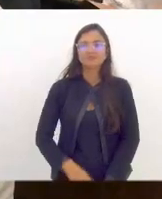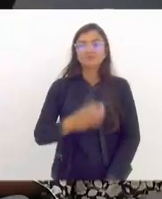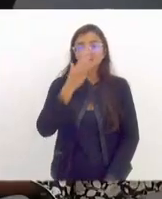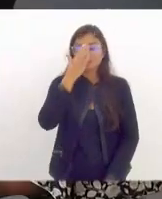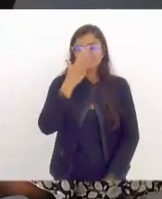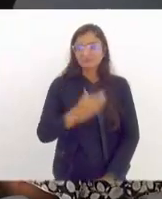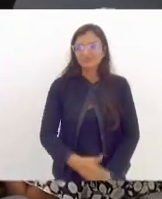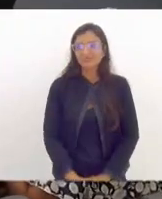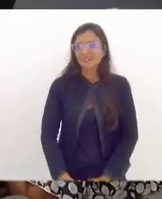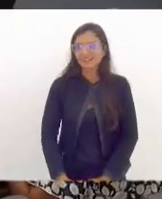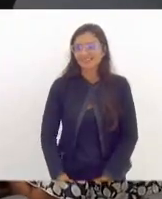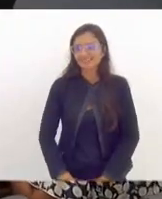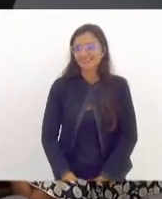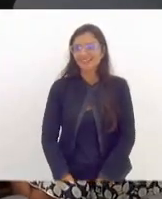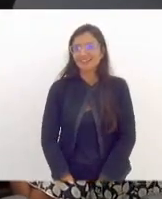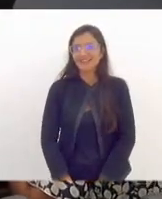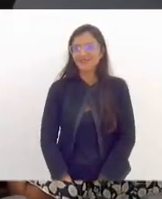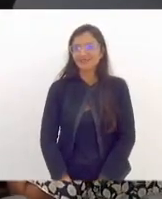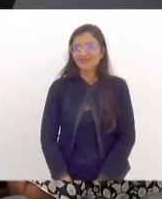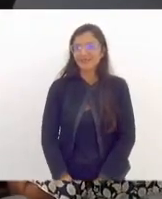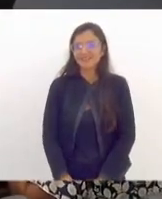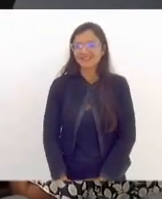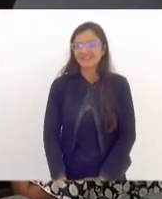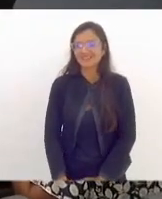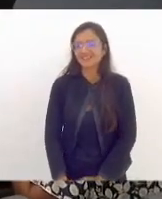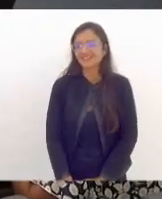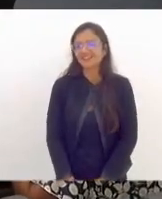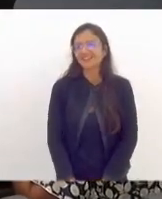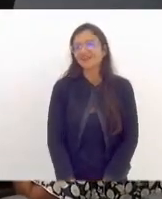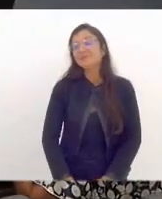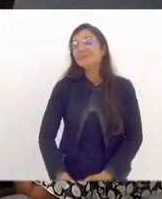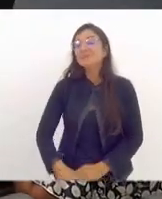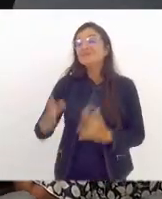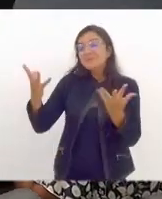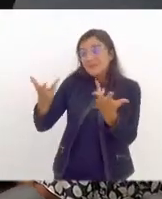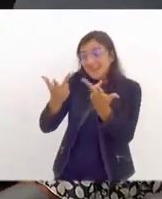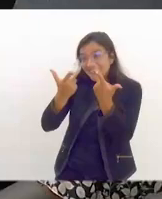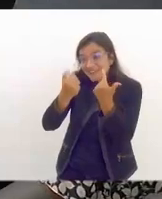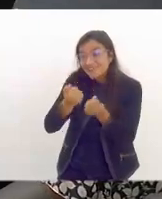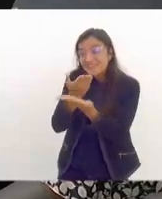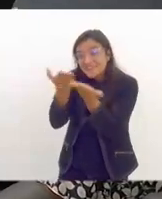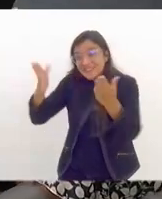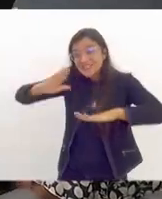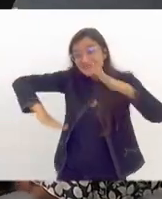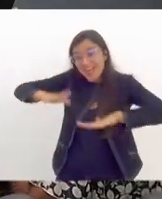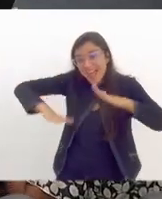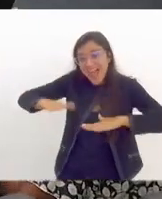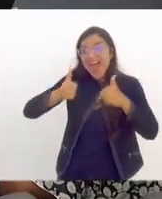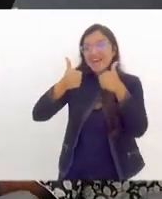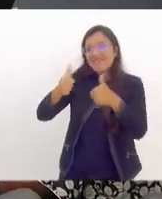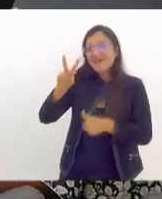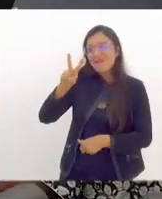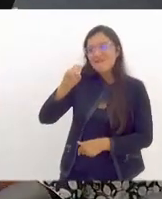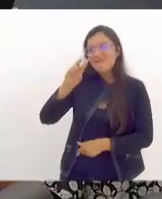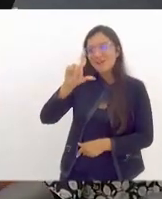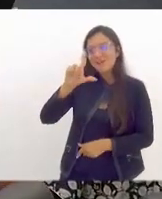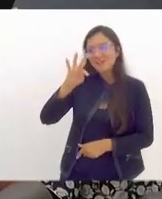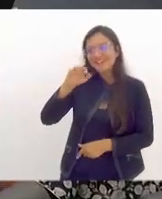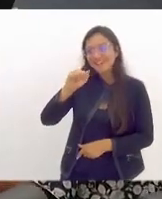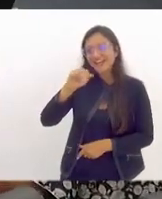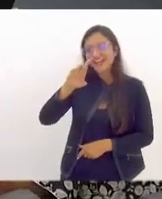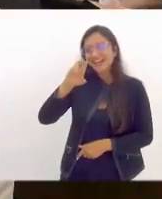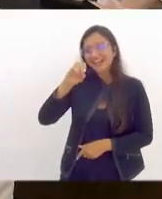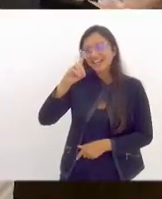maravilhosa meninos do Batuque dá-lhe Volta Redonda Uma salva de palmas gente bonito